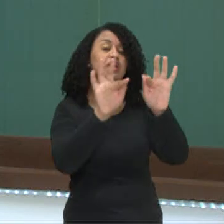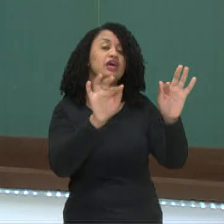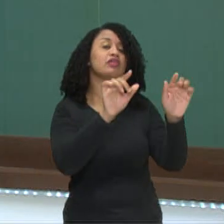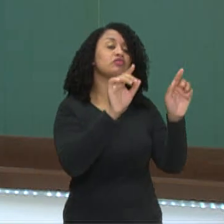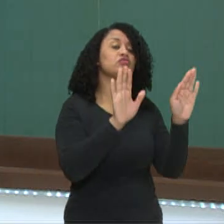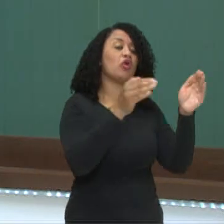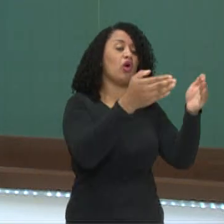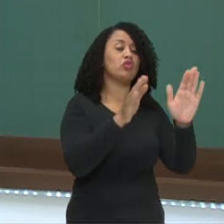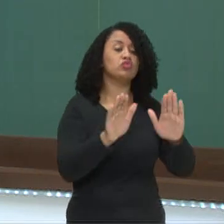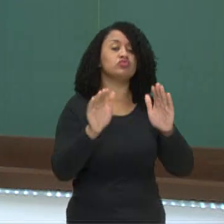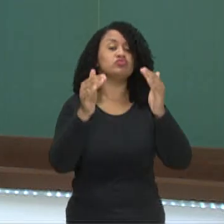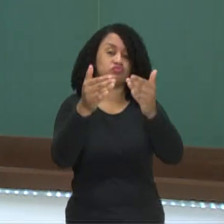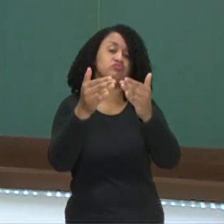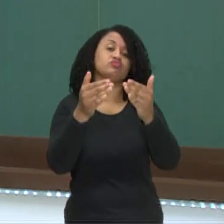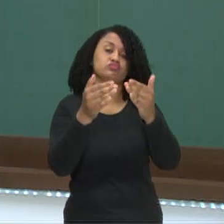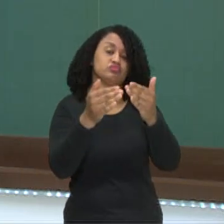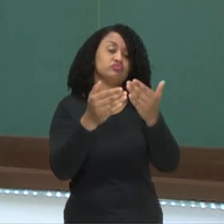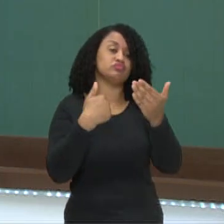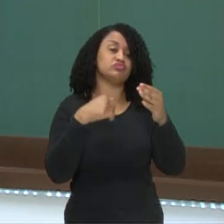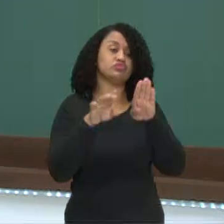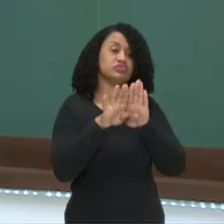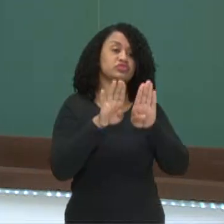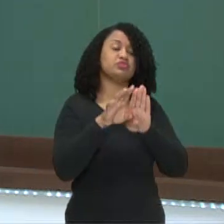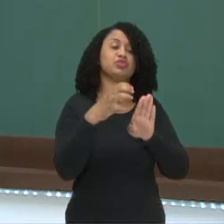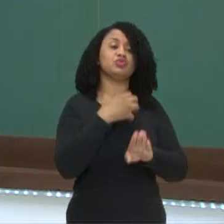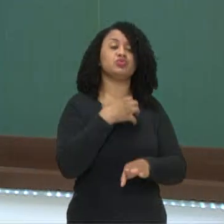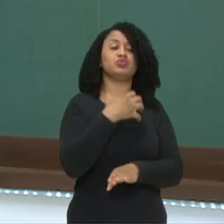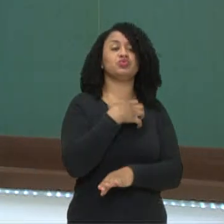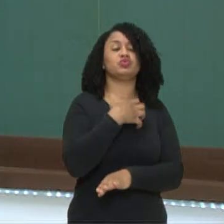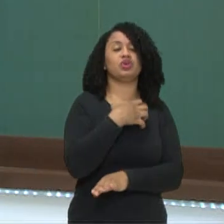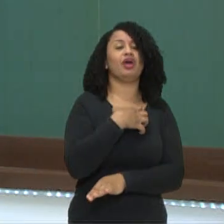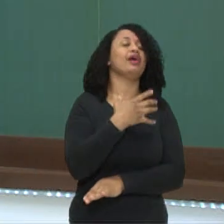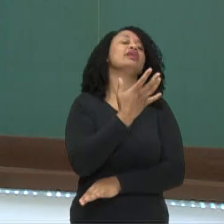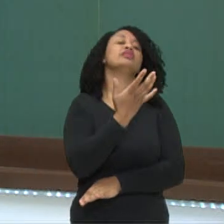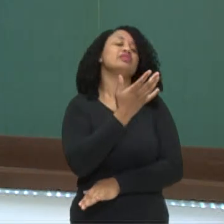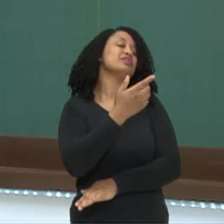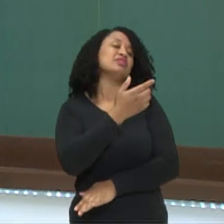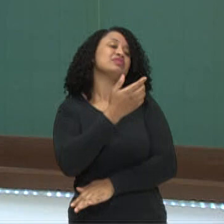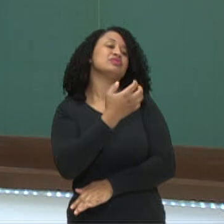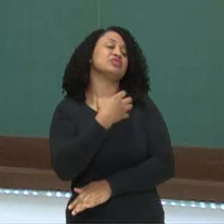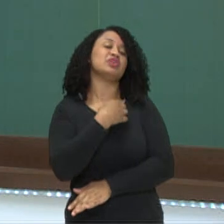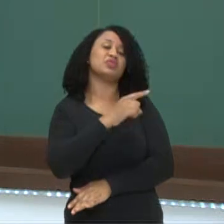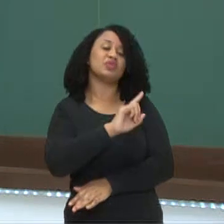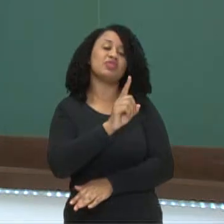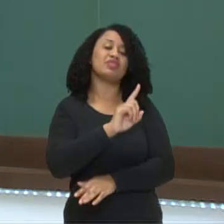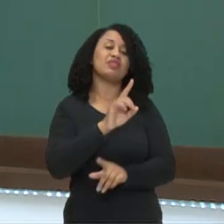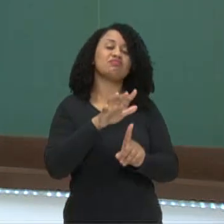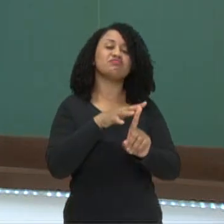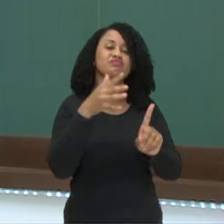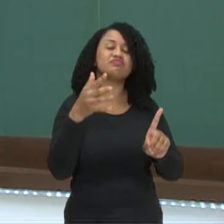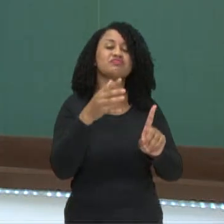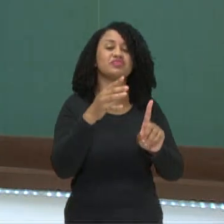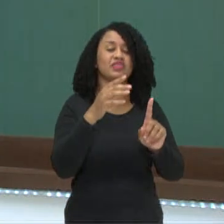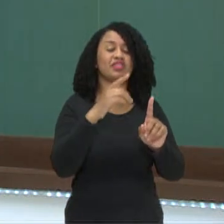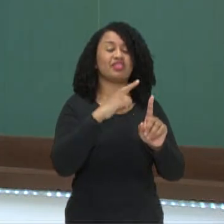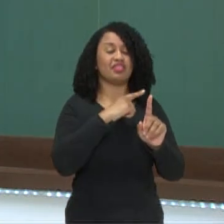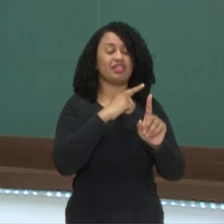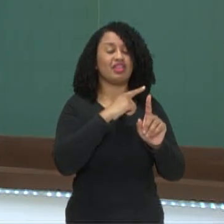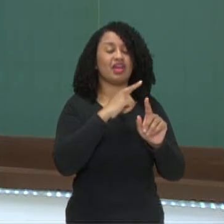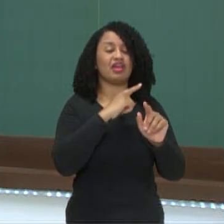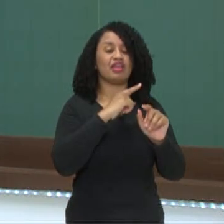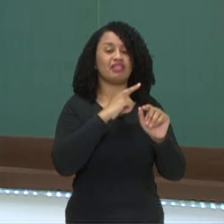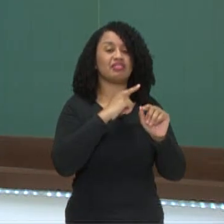cada situação, até mesmo para o estado de espírito, aí a questão não verbal, que fica evidente na